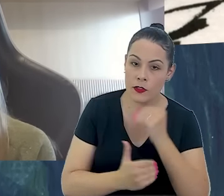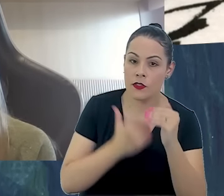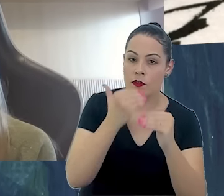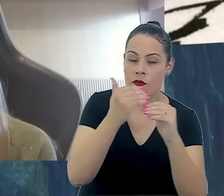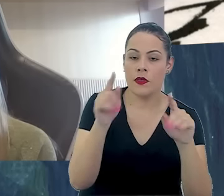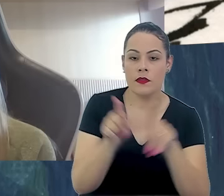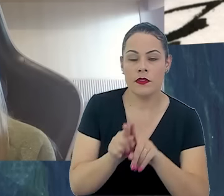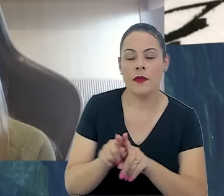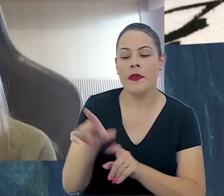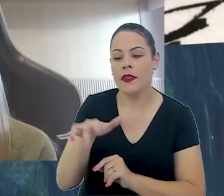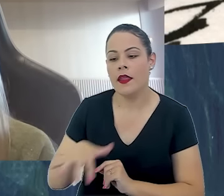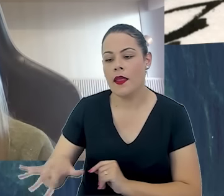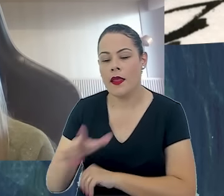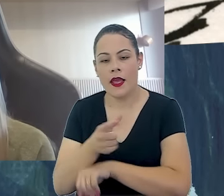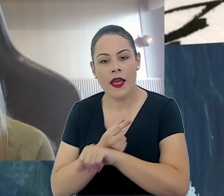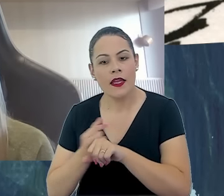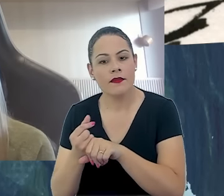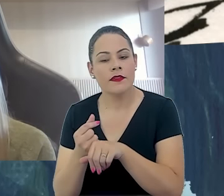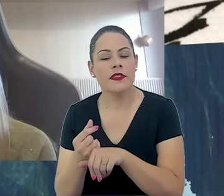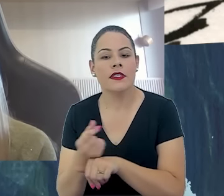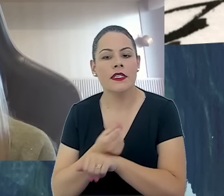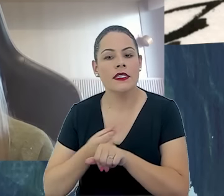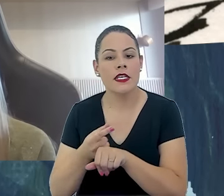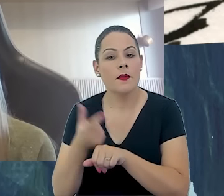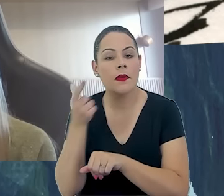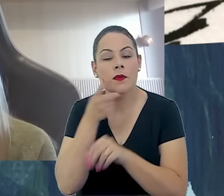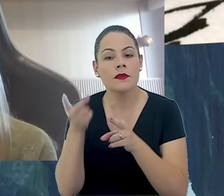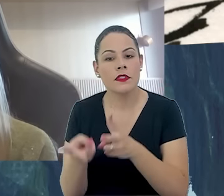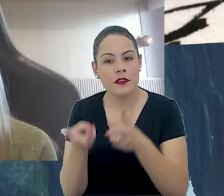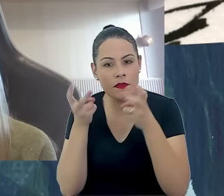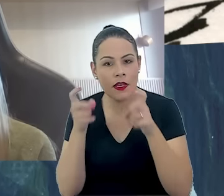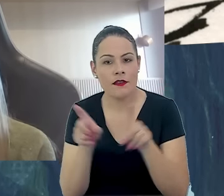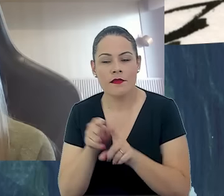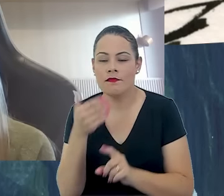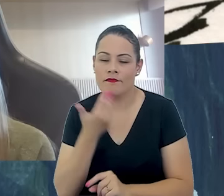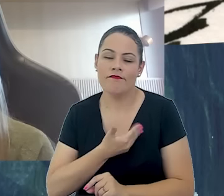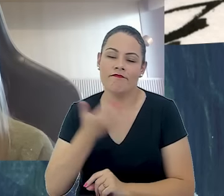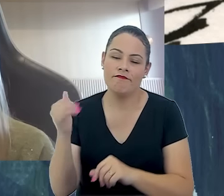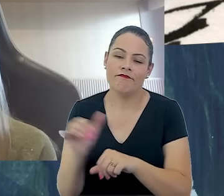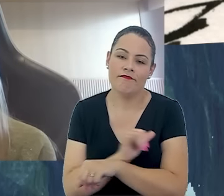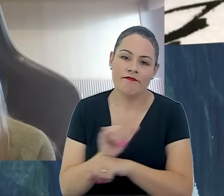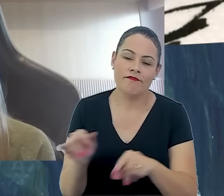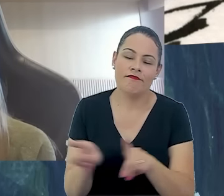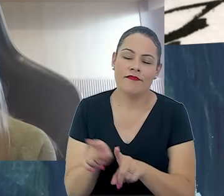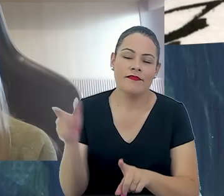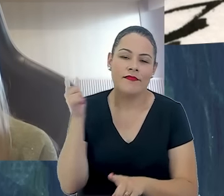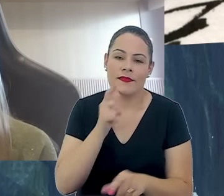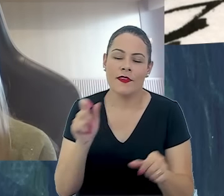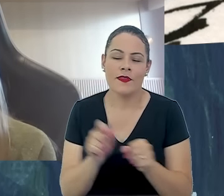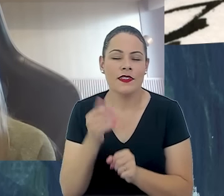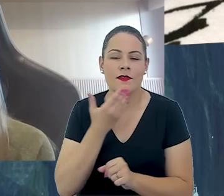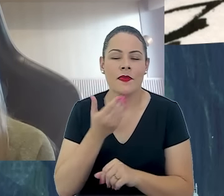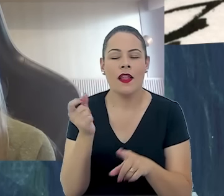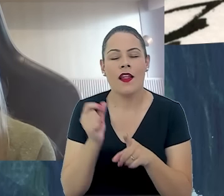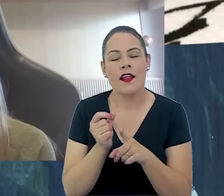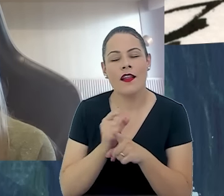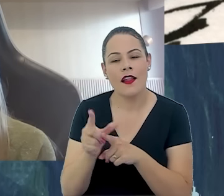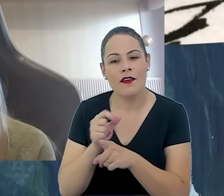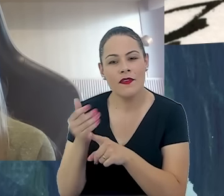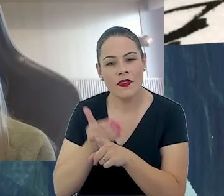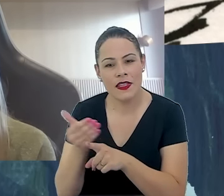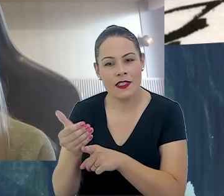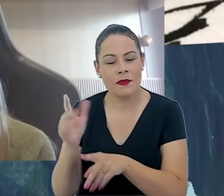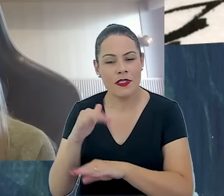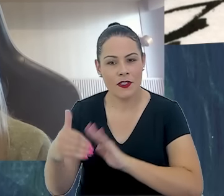de desenvolvimento e mercado financeiro para identificar os melhores instrumentos para que se faça o